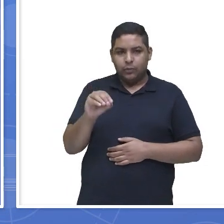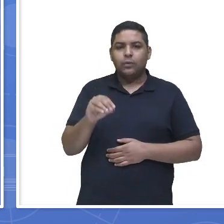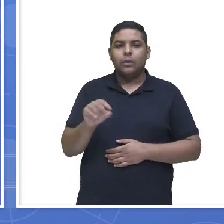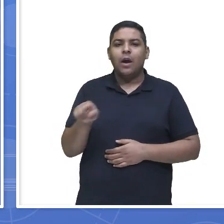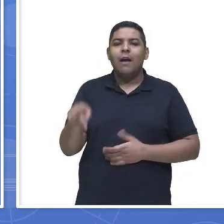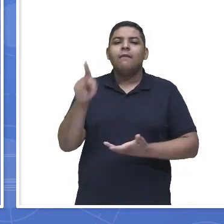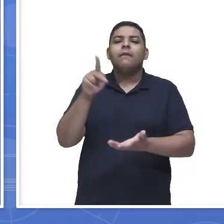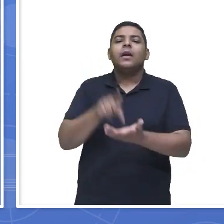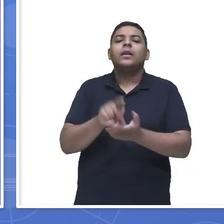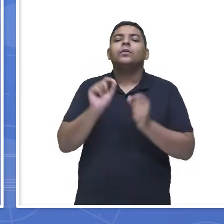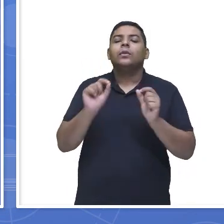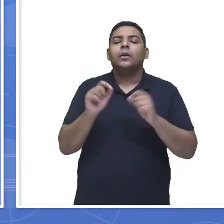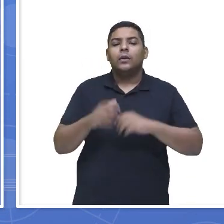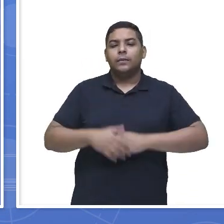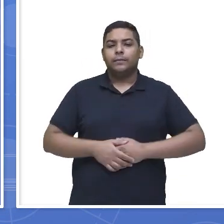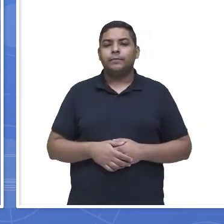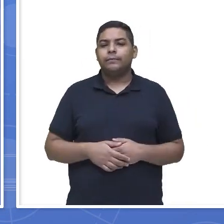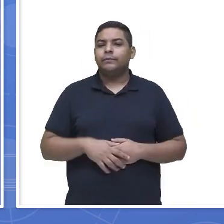vai ser